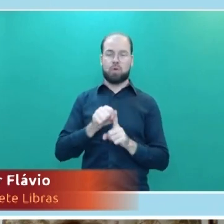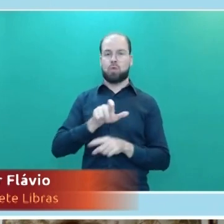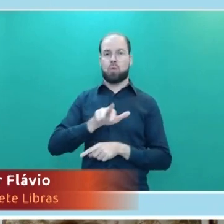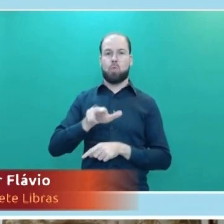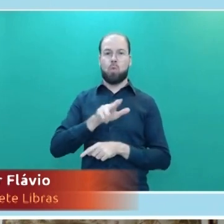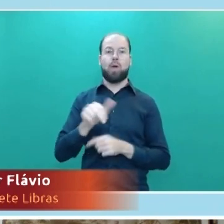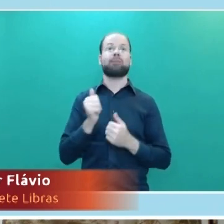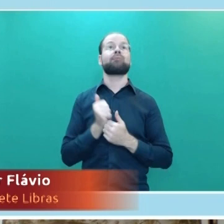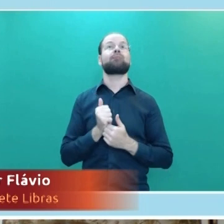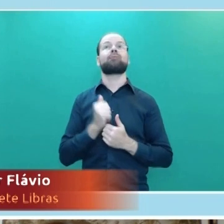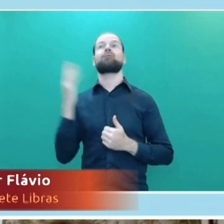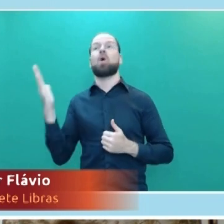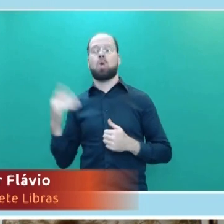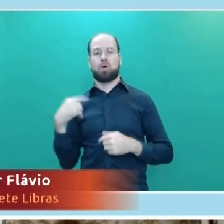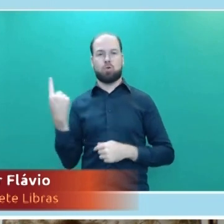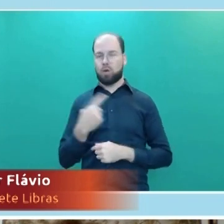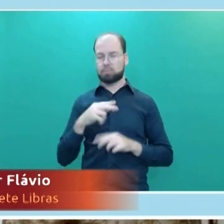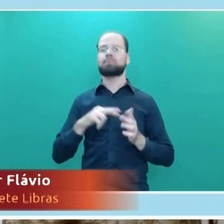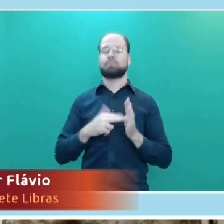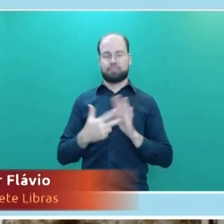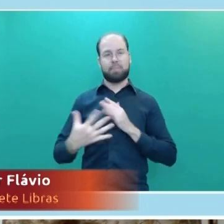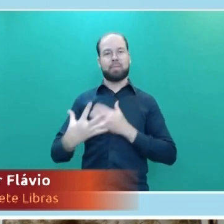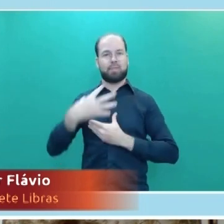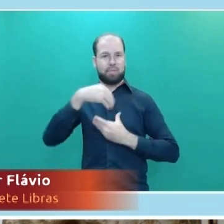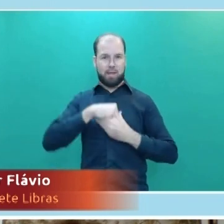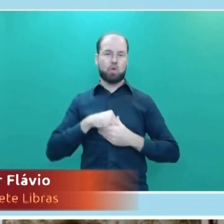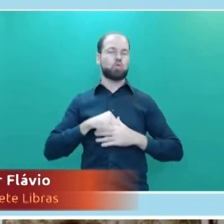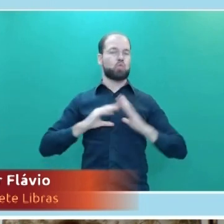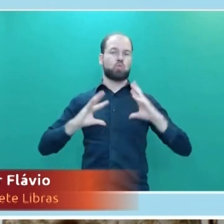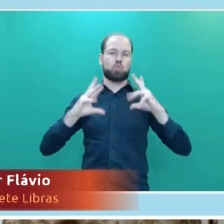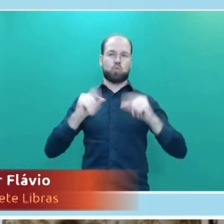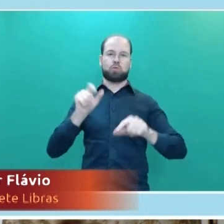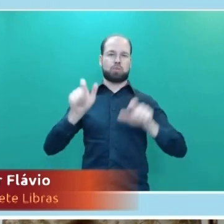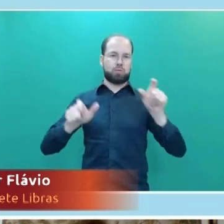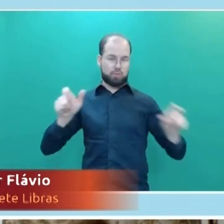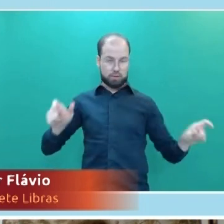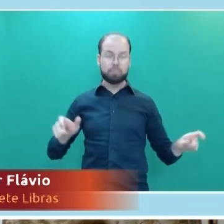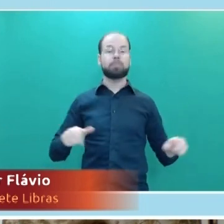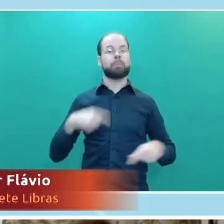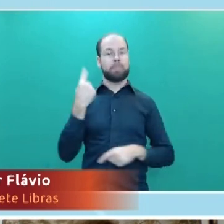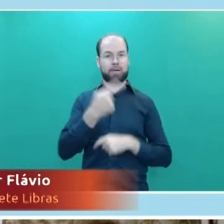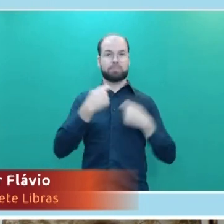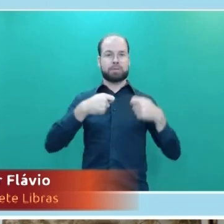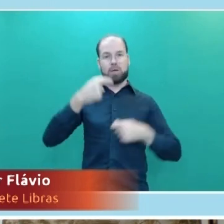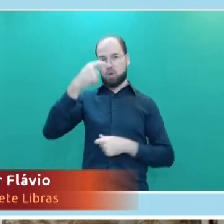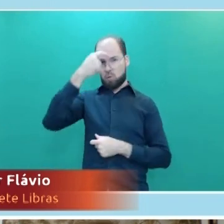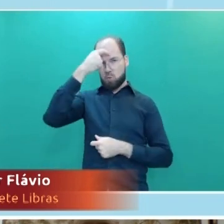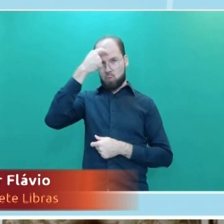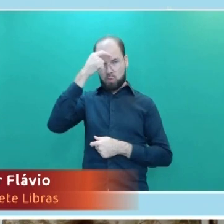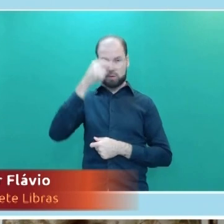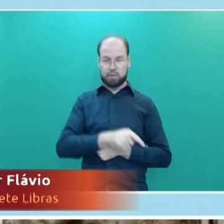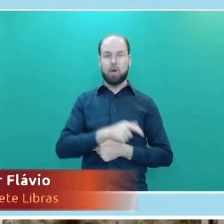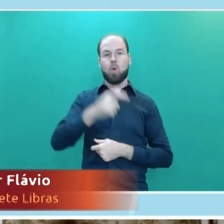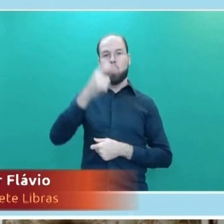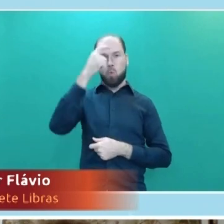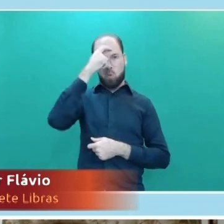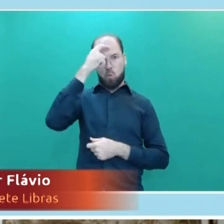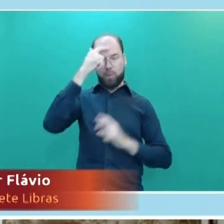isso está em todos nós. Então, a gente precisa ter consciência disso e consciência dos nossos preconceitos,